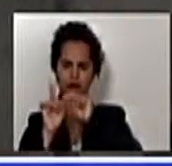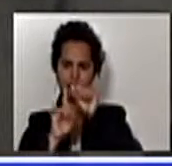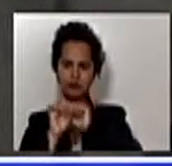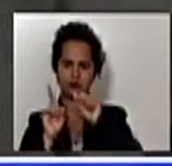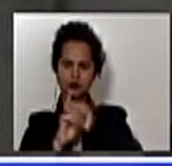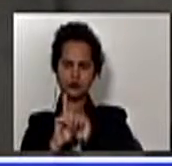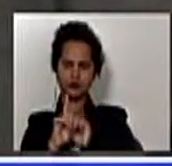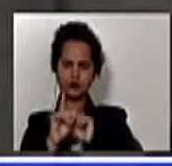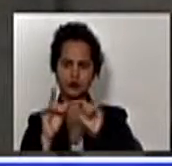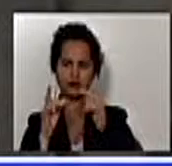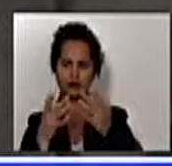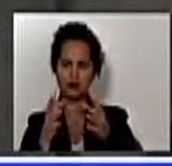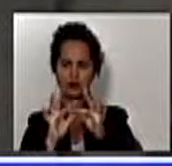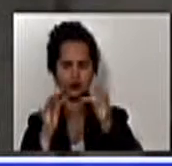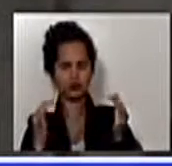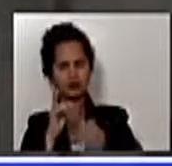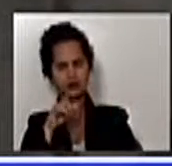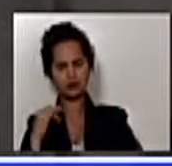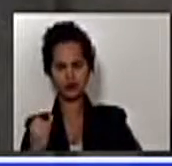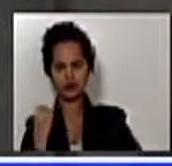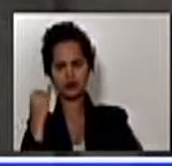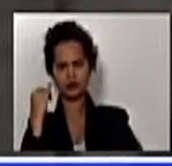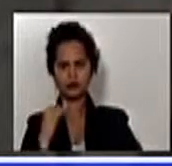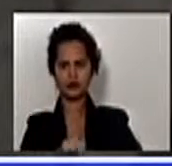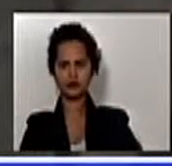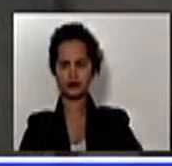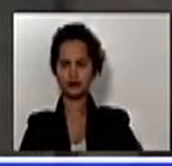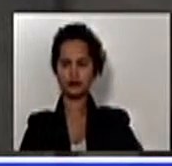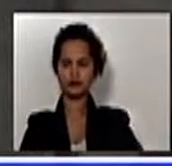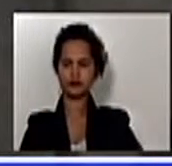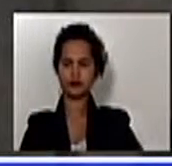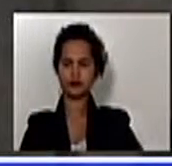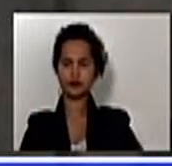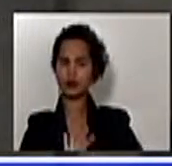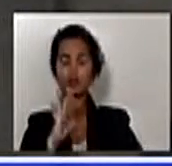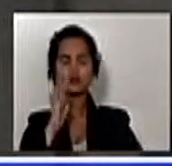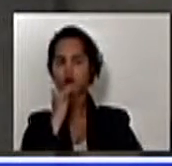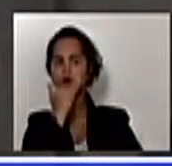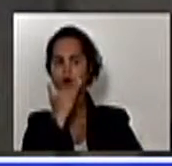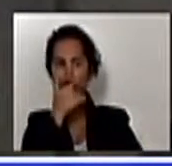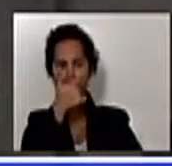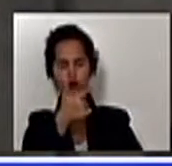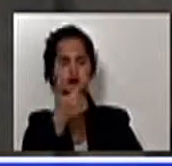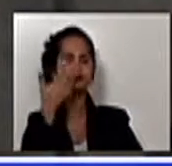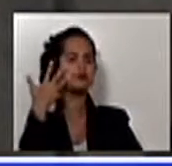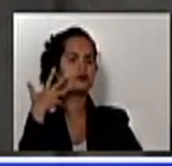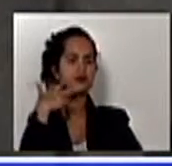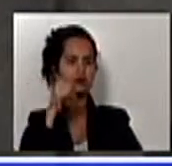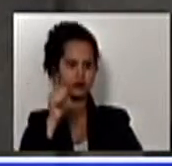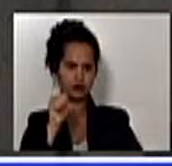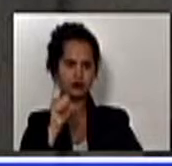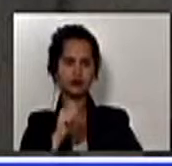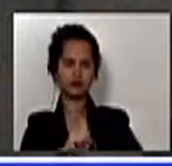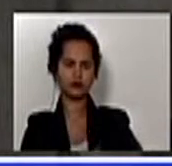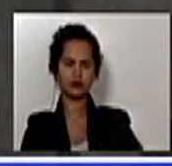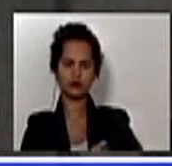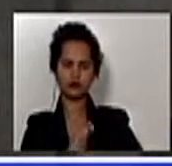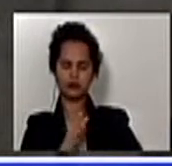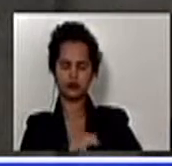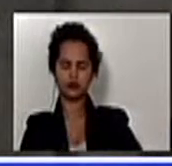arrecadação do Simples, que é bastante significativo. Desculpa, 2 milhões a mais mês do Simples